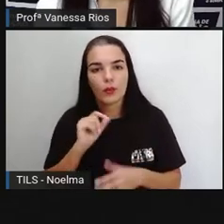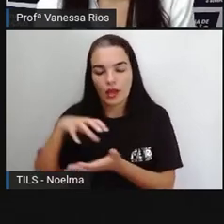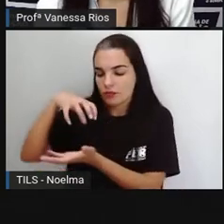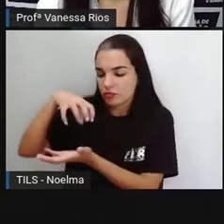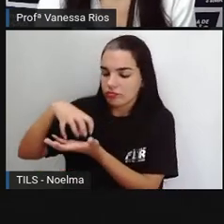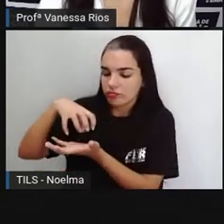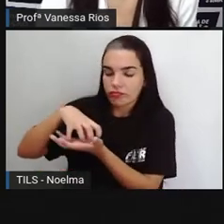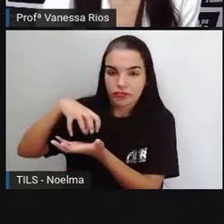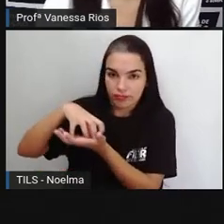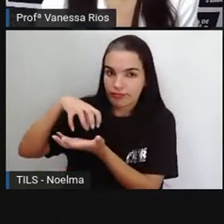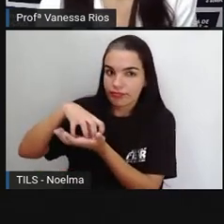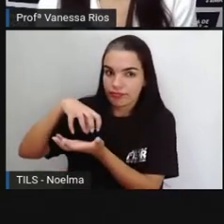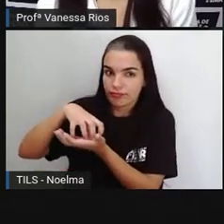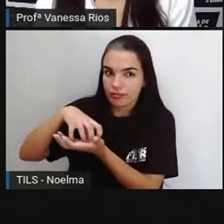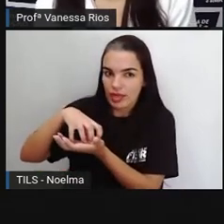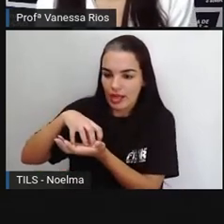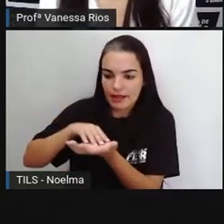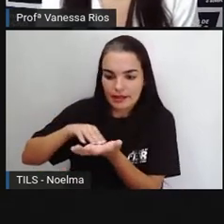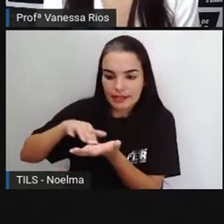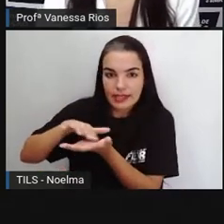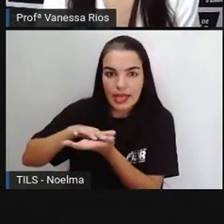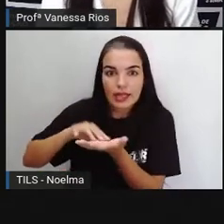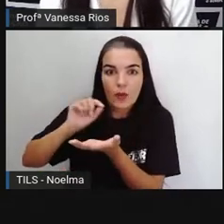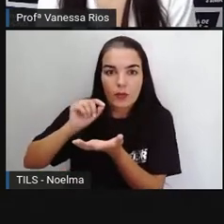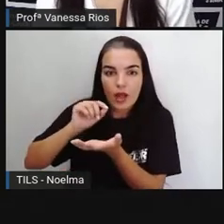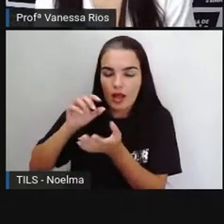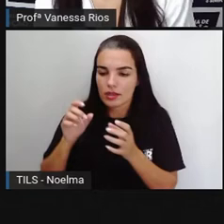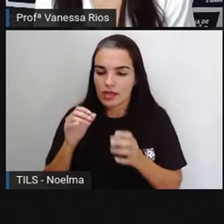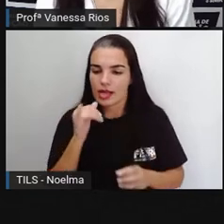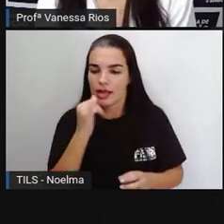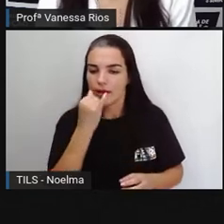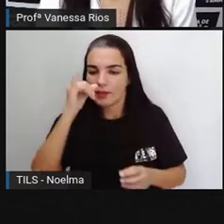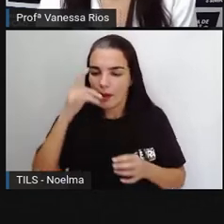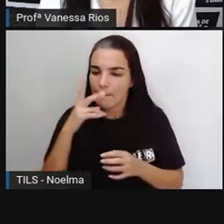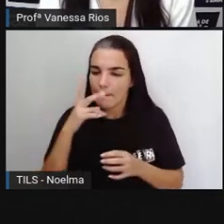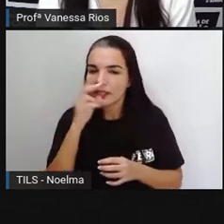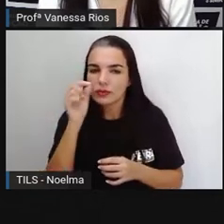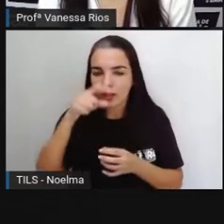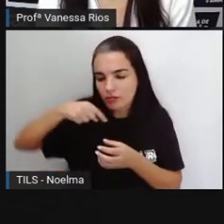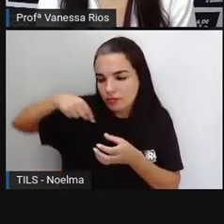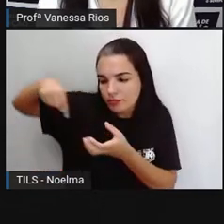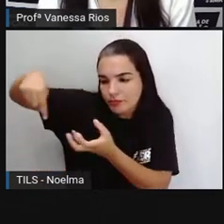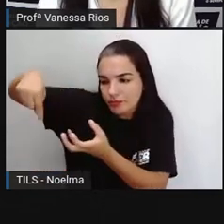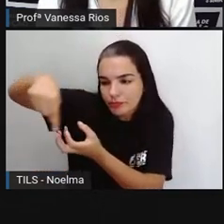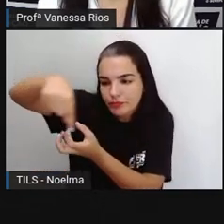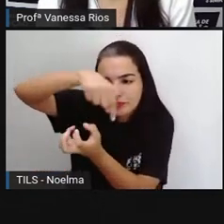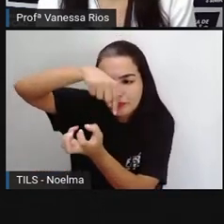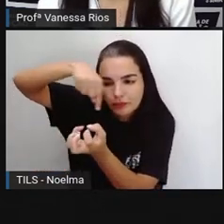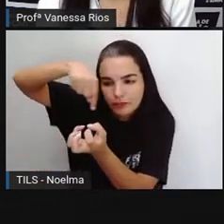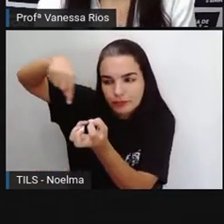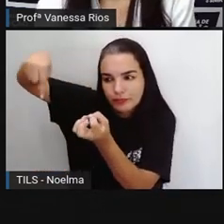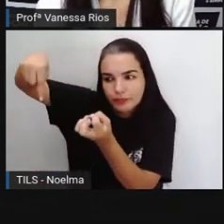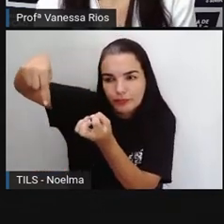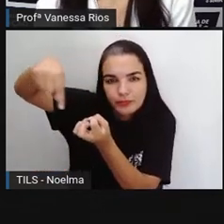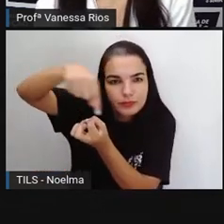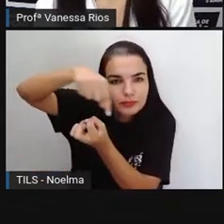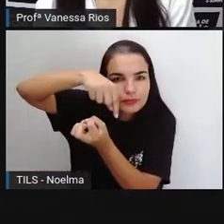núcleo do átomo, e os elétrons, eles estão em volta, né, como se estivessem circulando numa